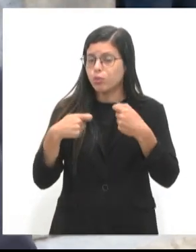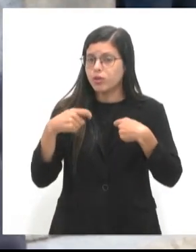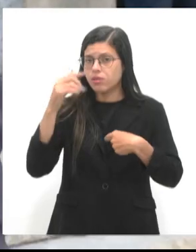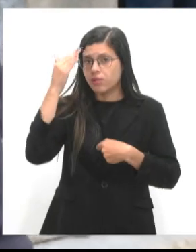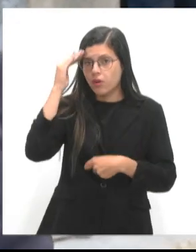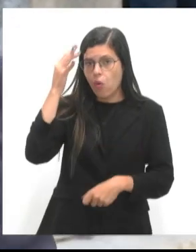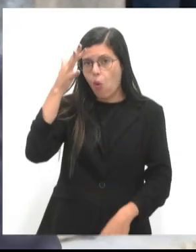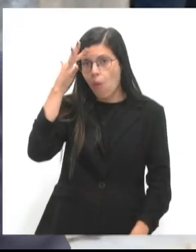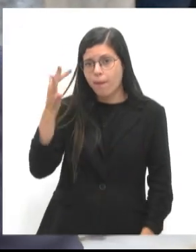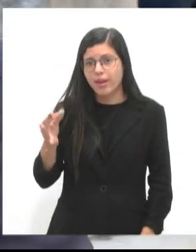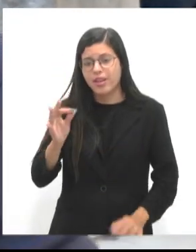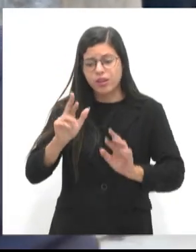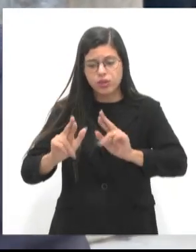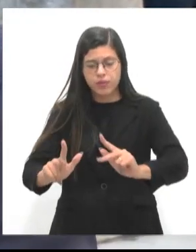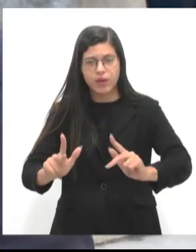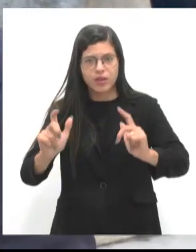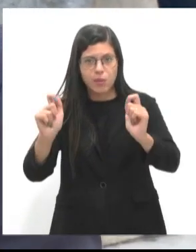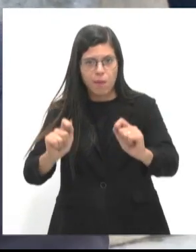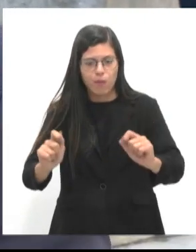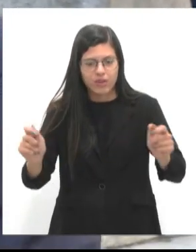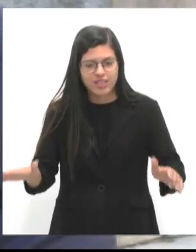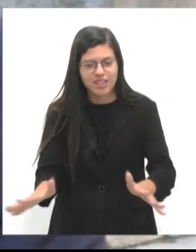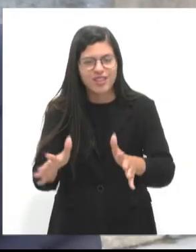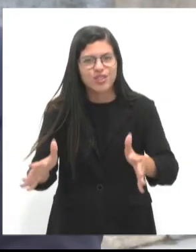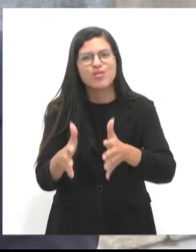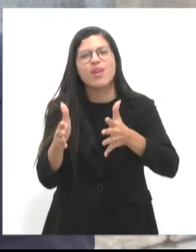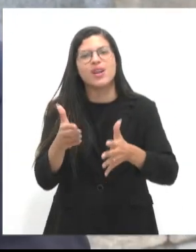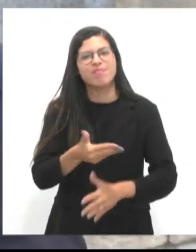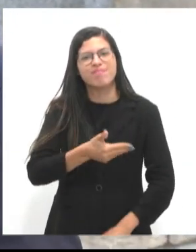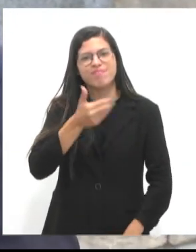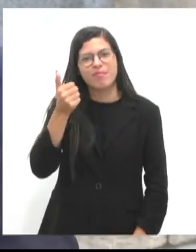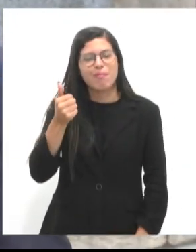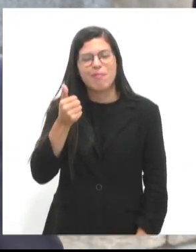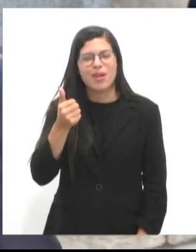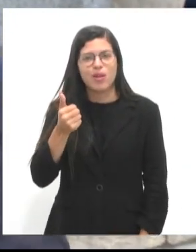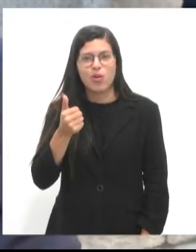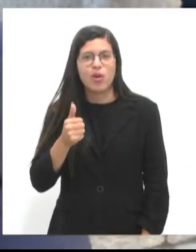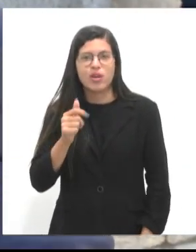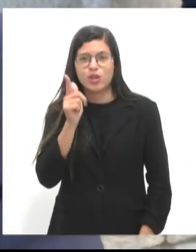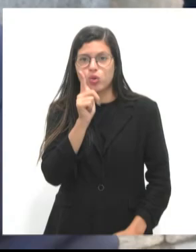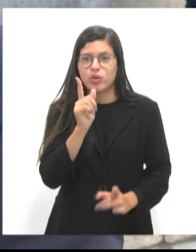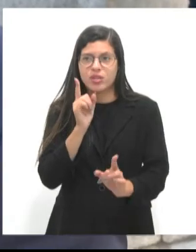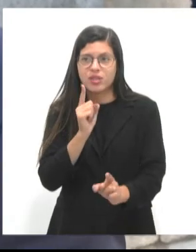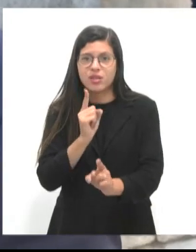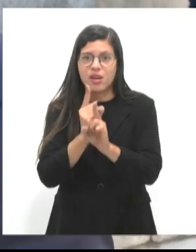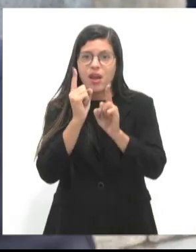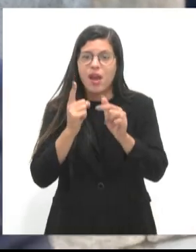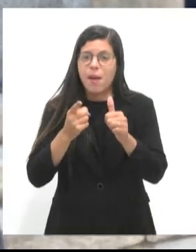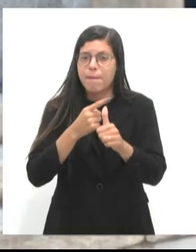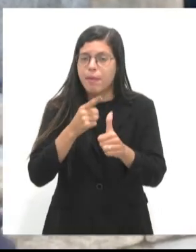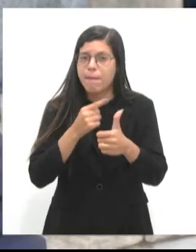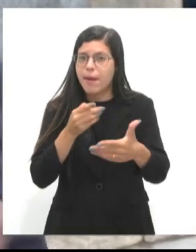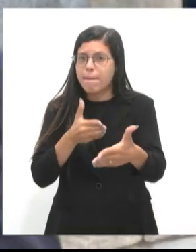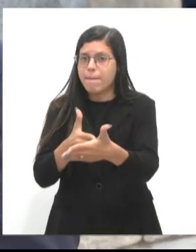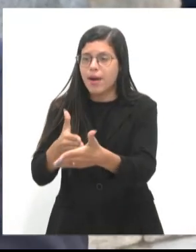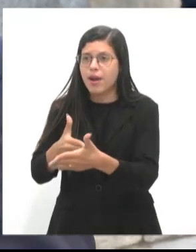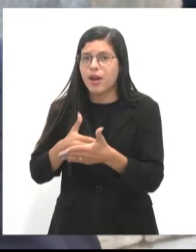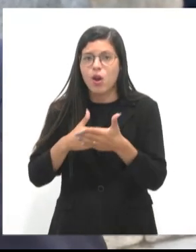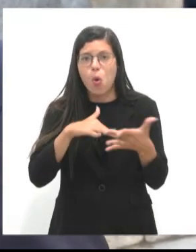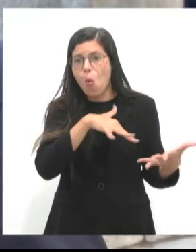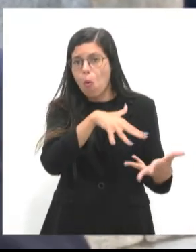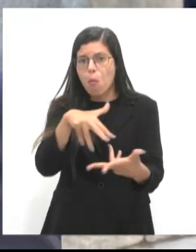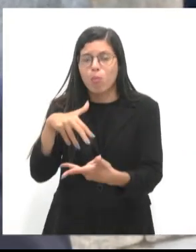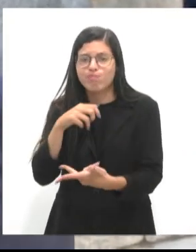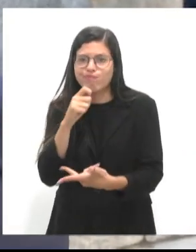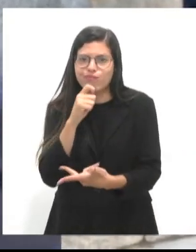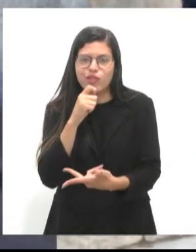diferença e potencializar aquilo que ele tem de melhor. E assim a gente vai conseguir identificar. E essa é a primeira barreira, e é a barreira que o mundo ainda não conseguiu